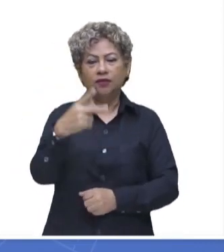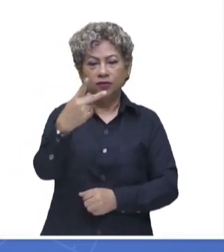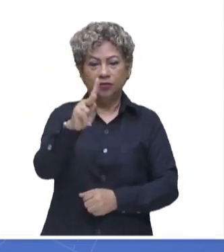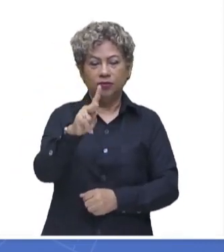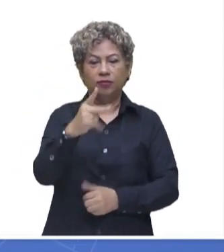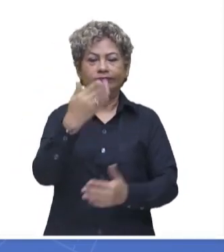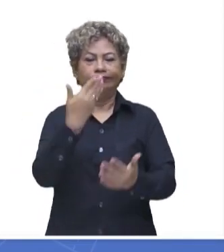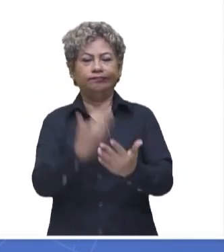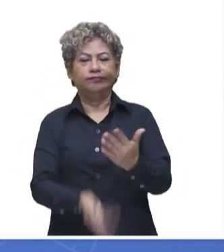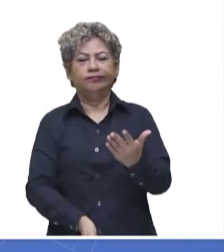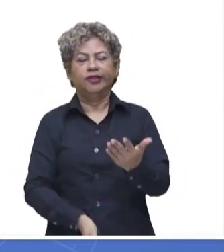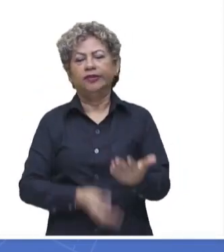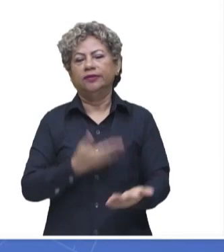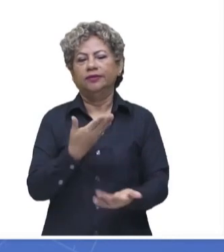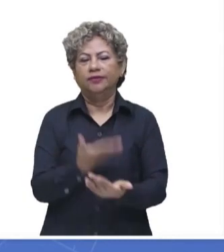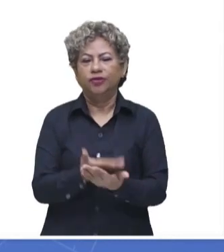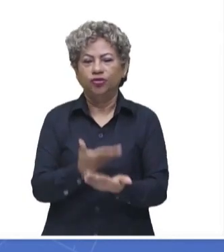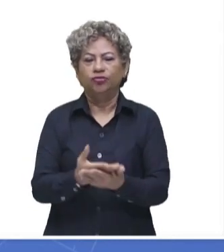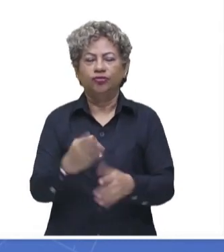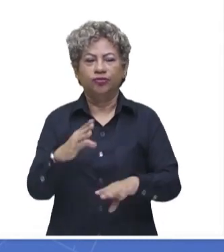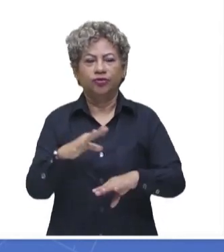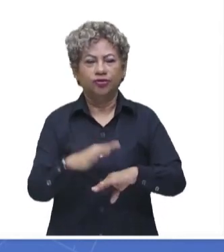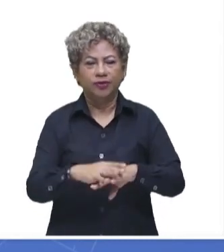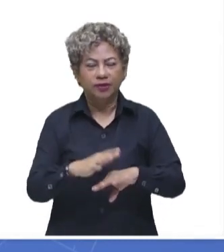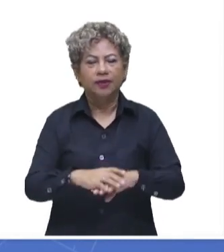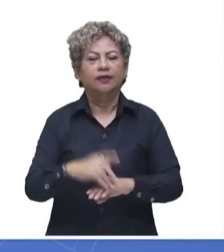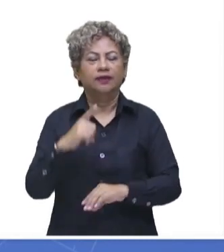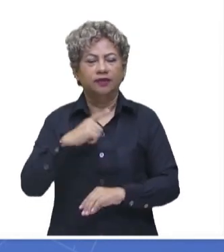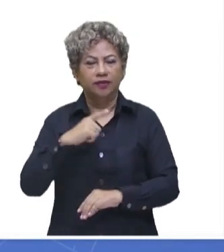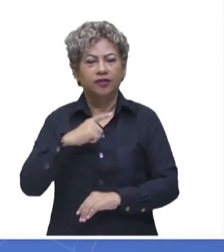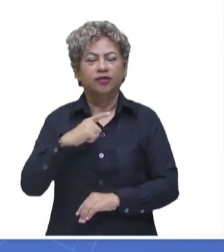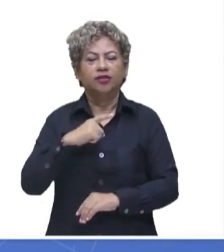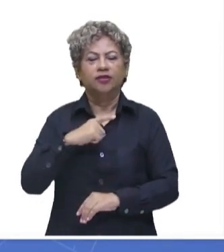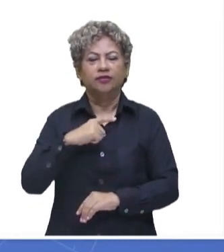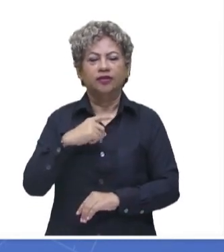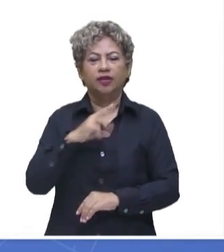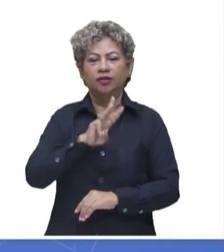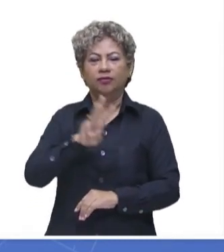Tem uma playlist no nosso YouTube, acesse lá o nosso portal